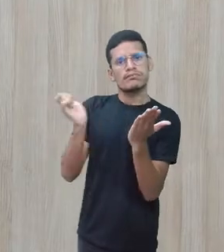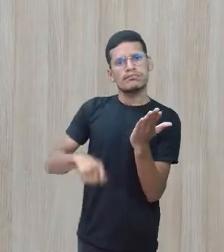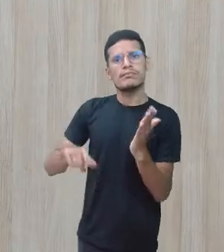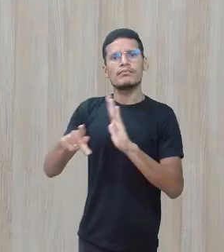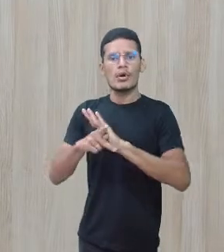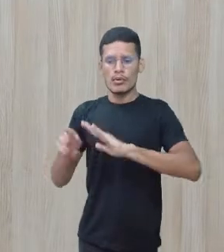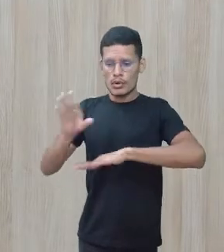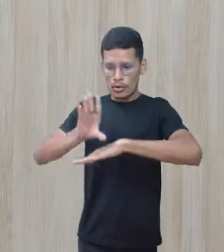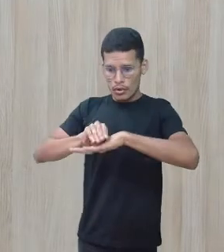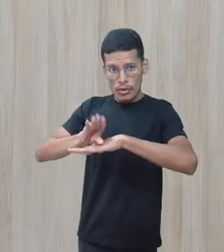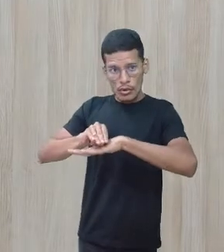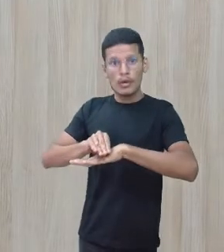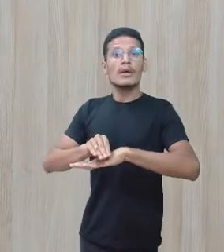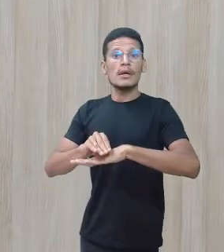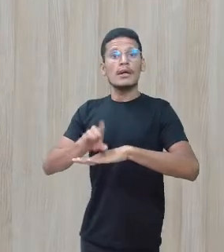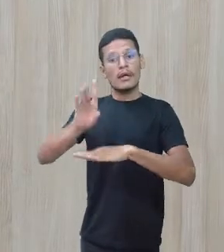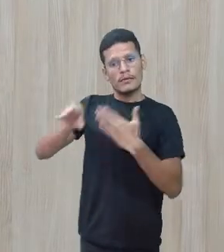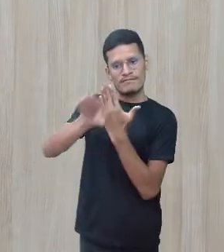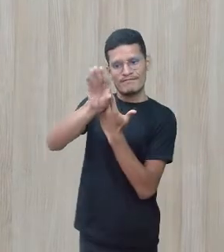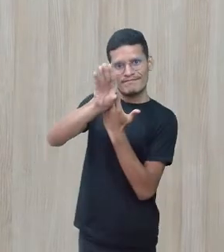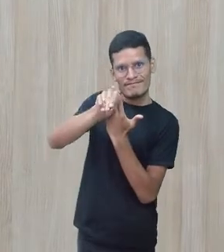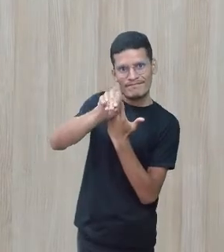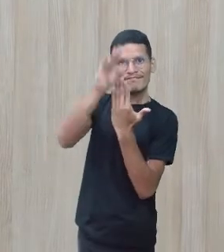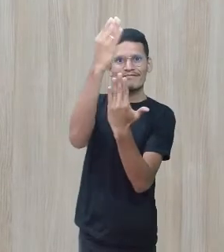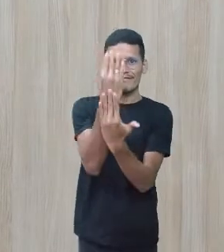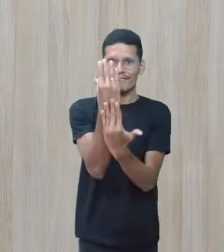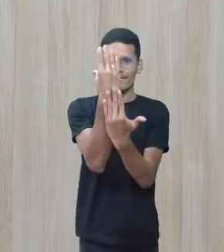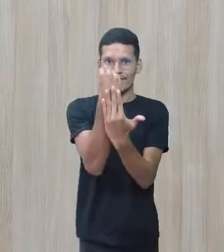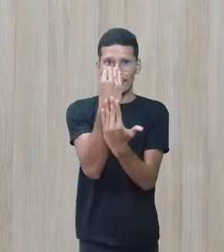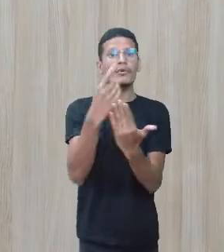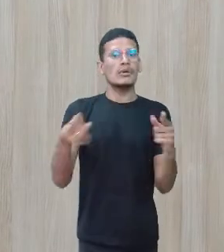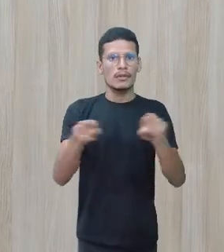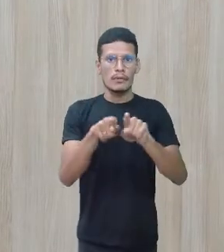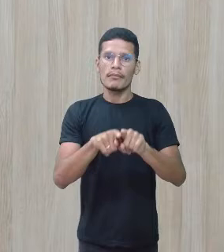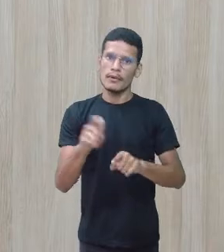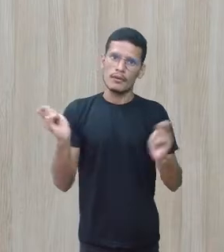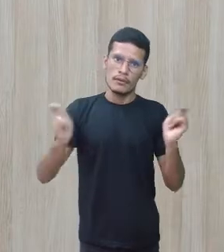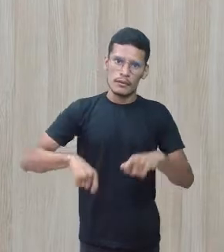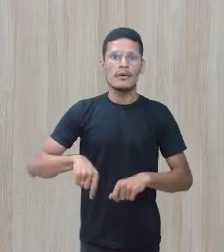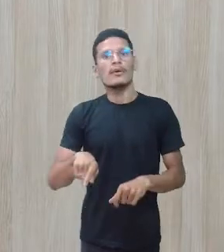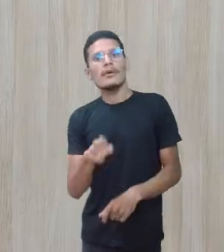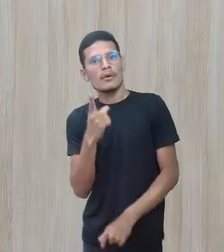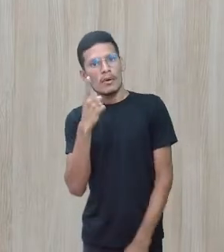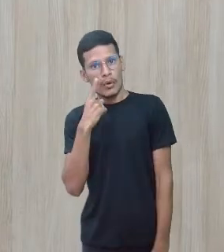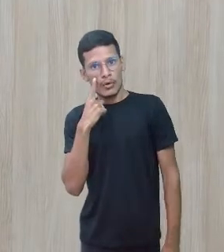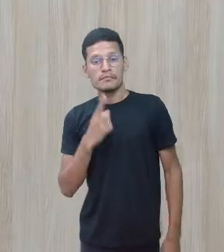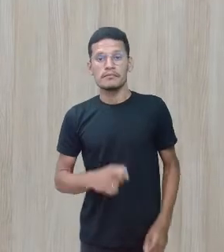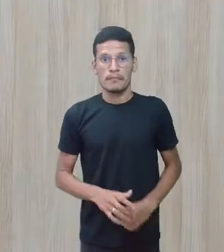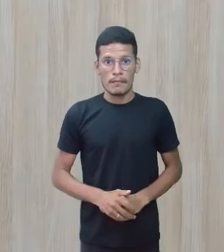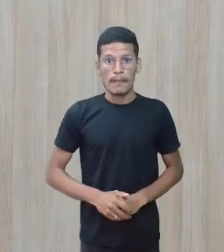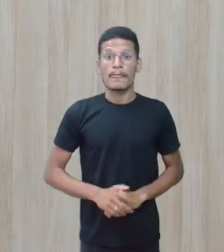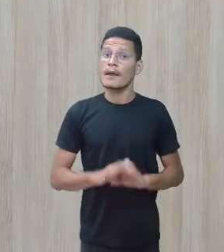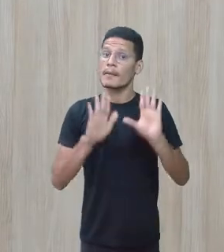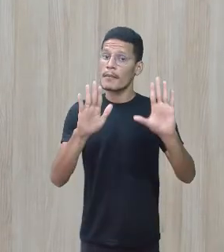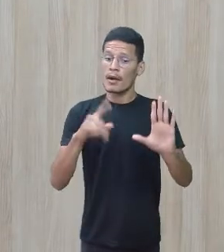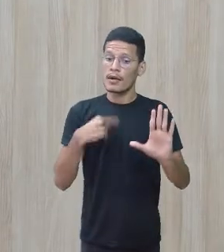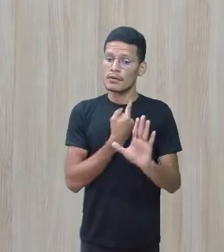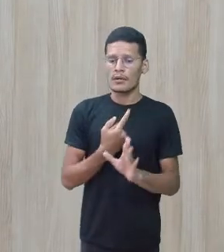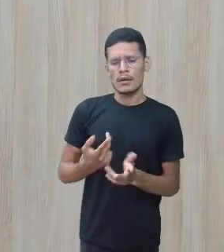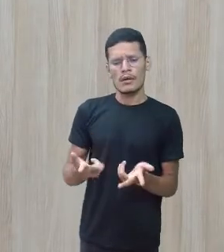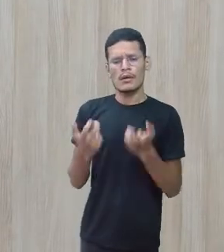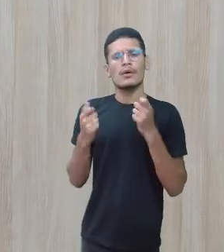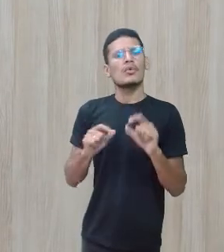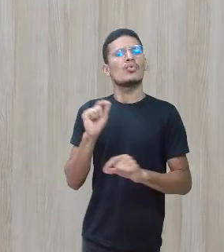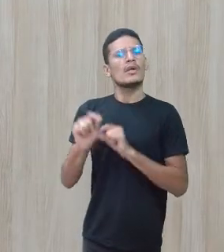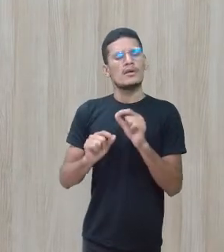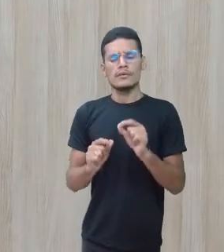fotos, tanto com a câmera de trás do telefone, quanto com a câmera frontal, né? Com a câmera normal e com a câmera frontal. E aí a gente começa a perceber